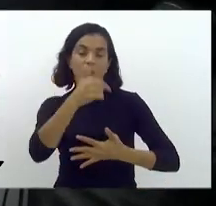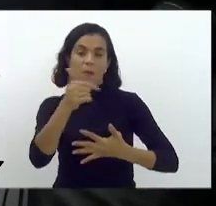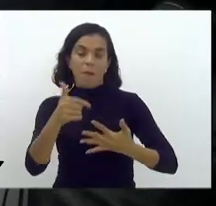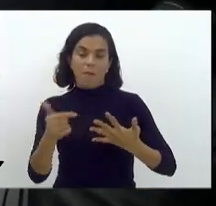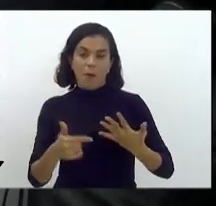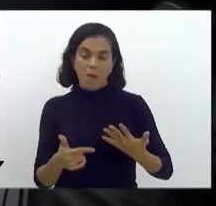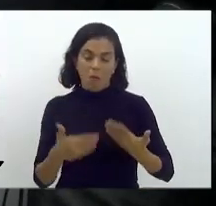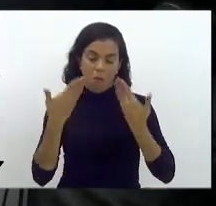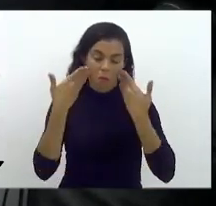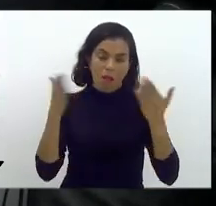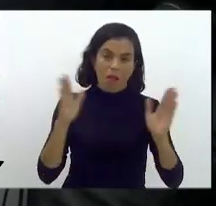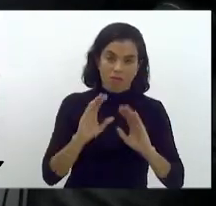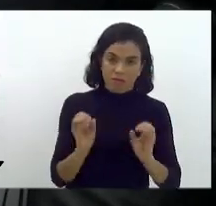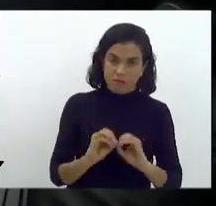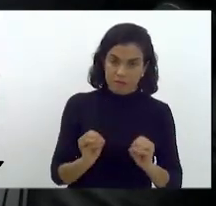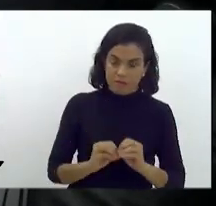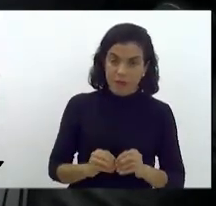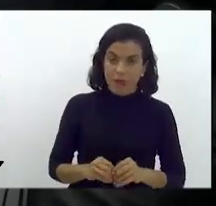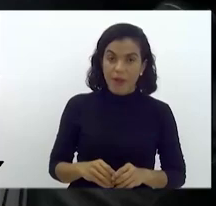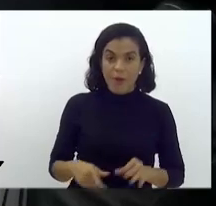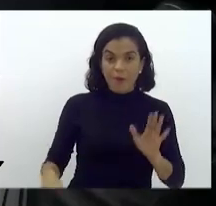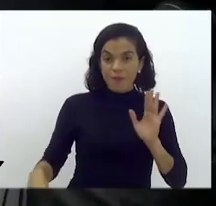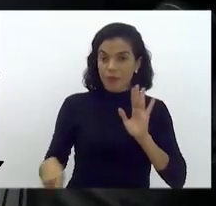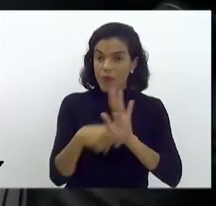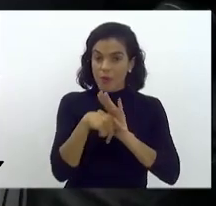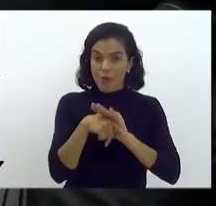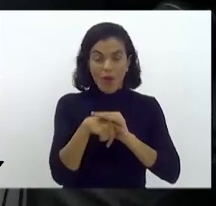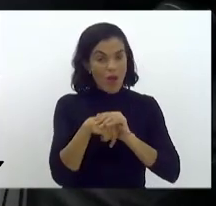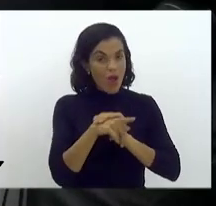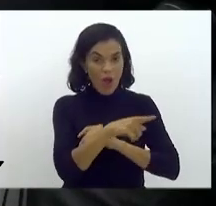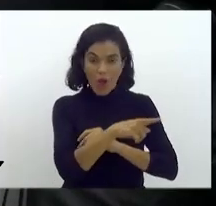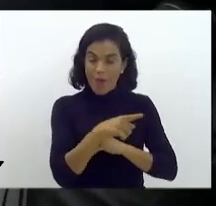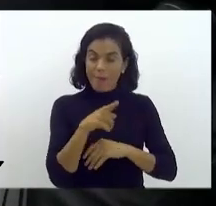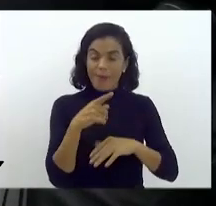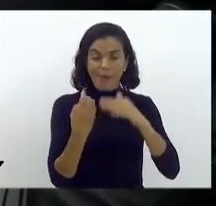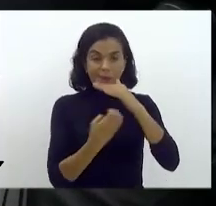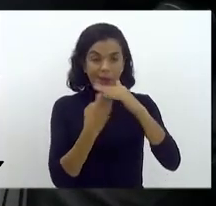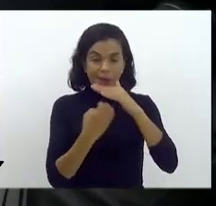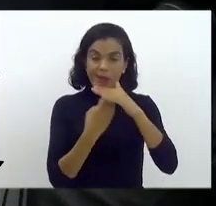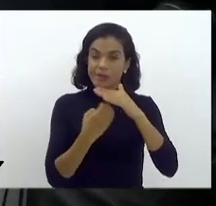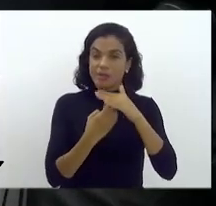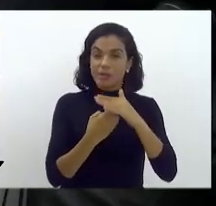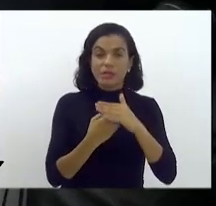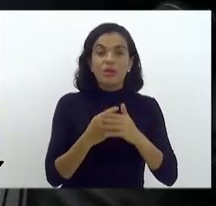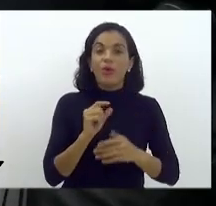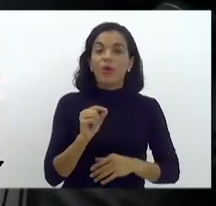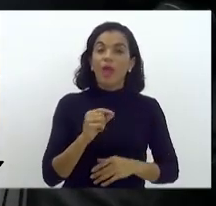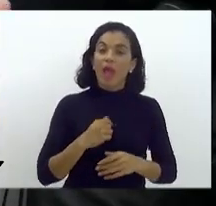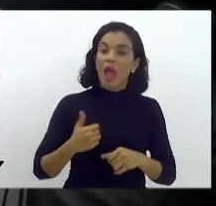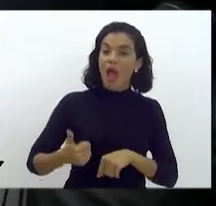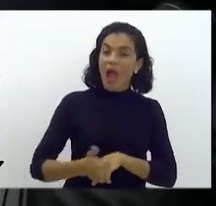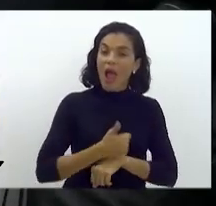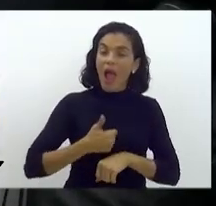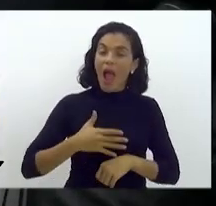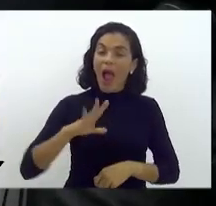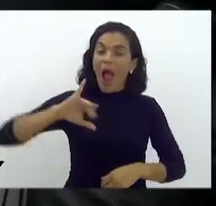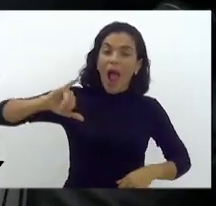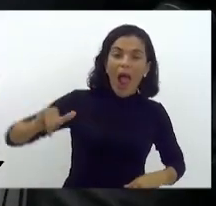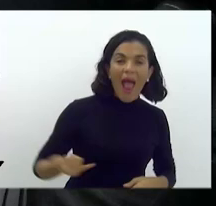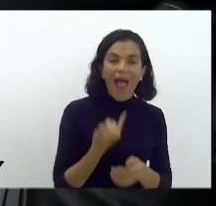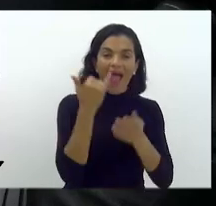explícito Então os próprios provedores tiram partido